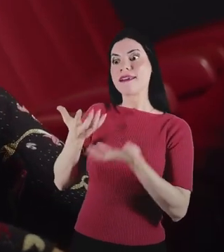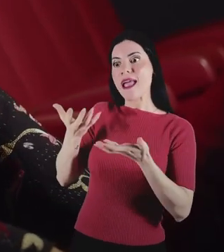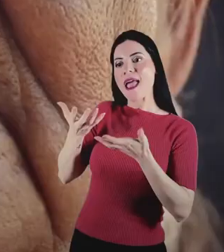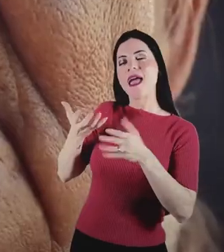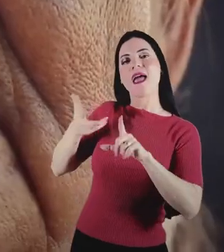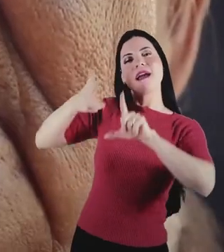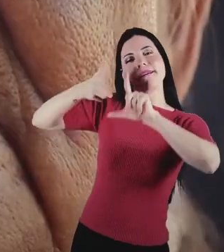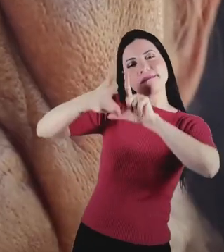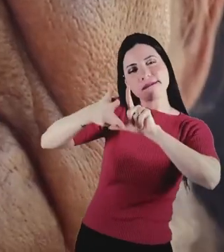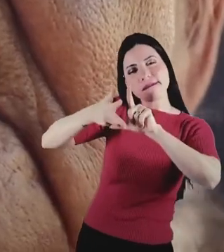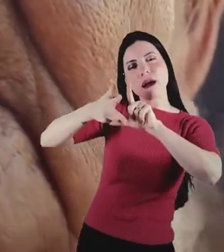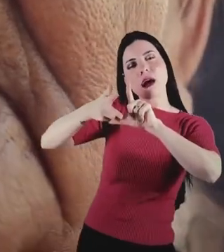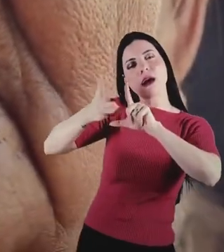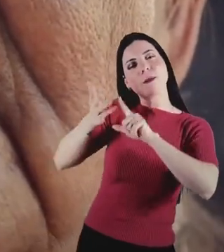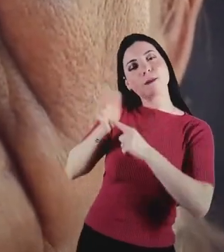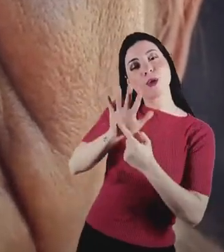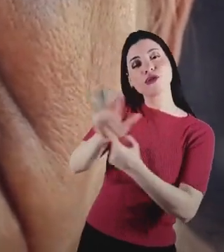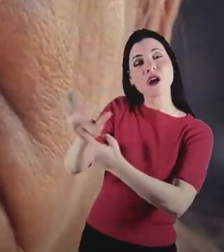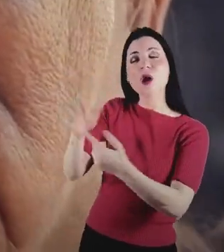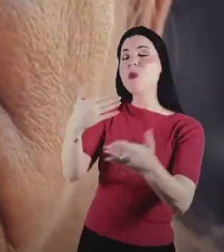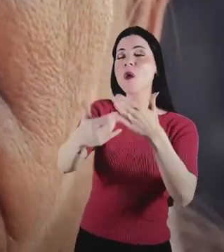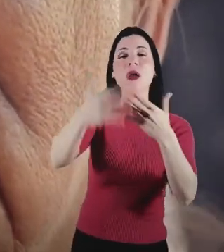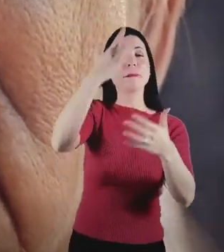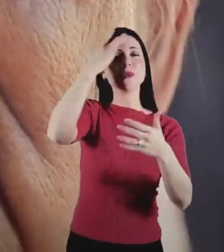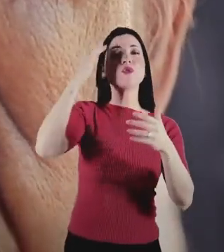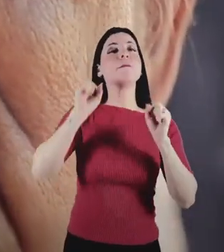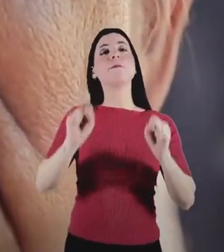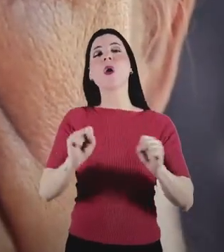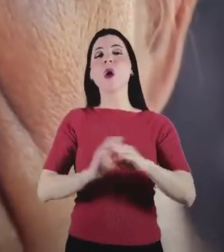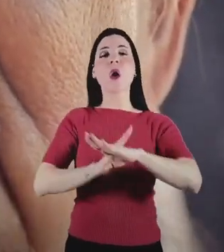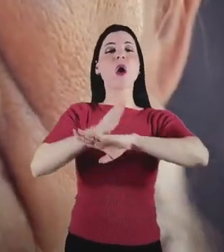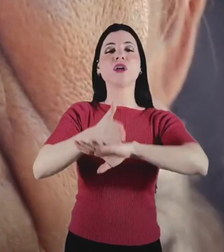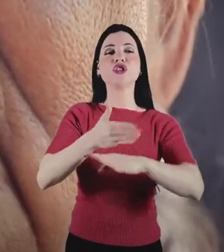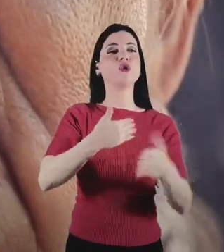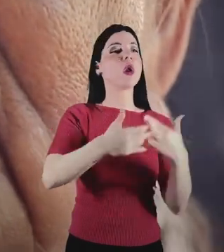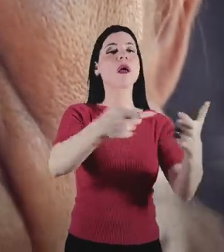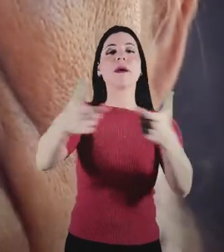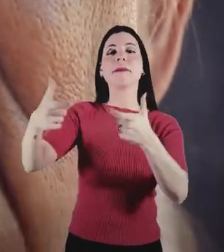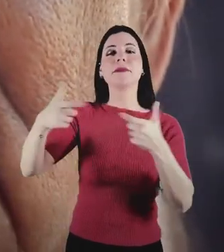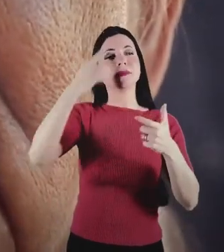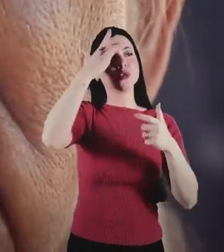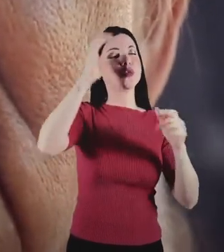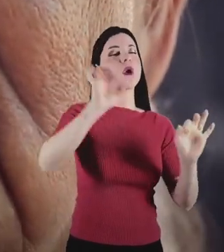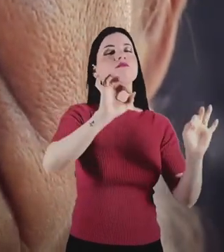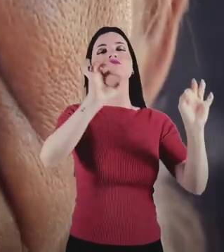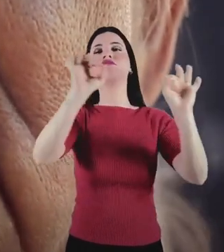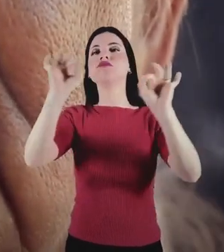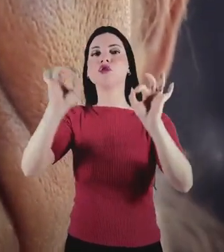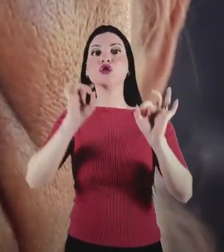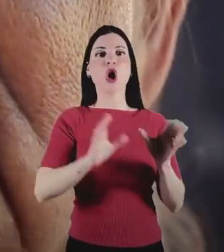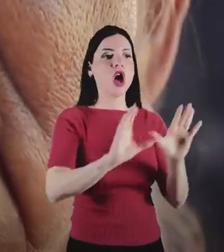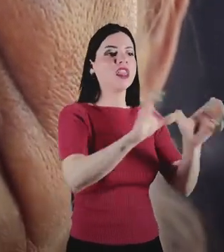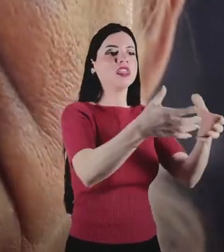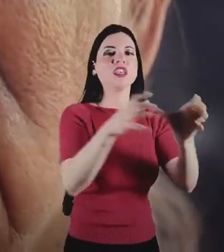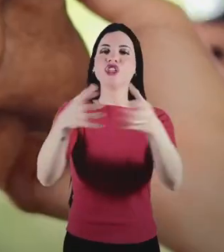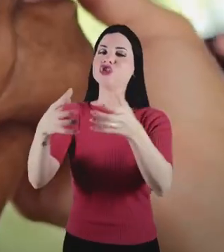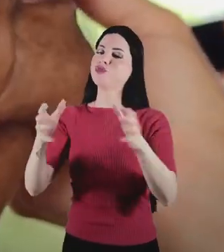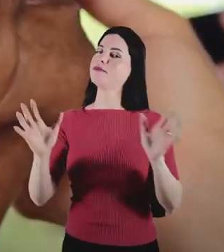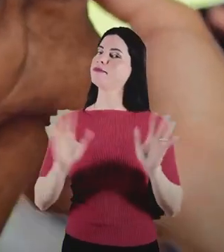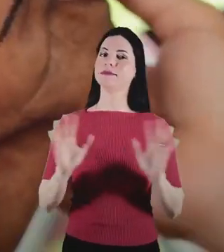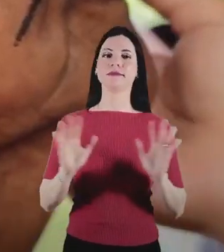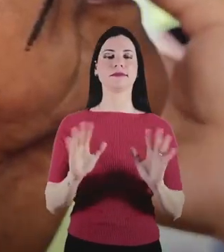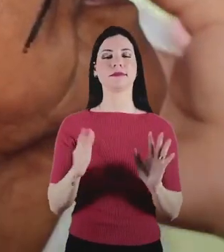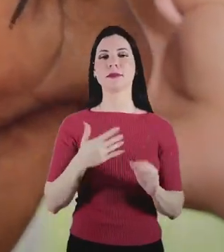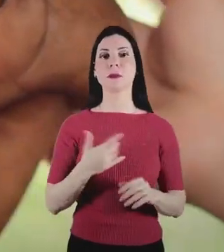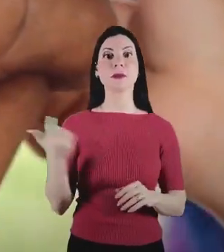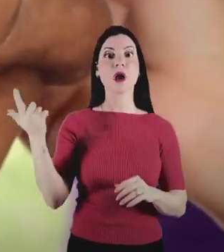no cinema, né, que pode ser acessado por pessoas universais, que não seja só nicho, né? E